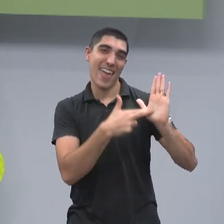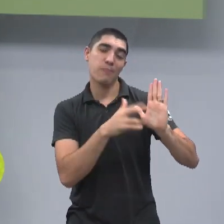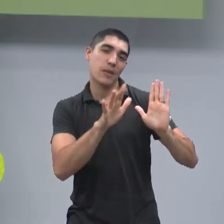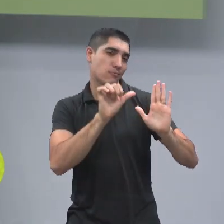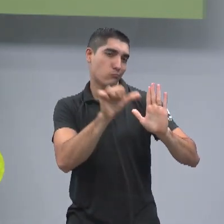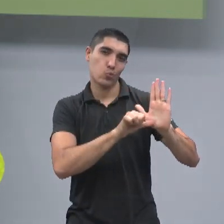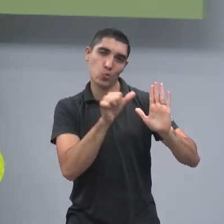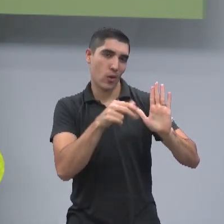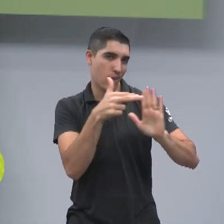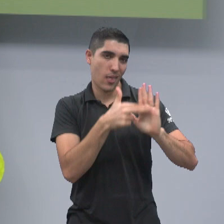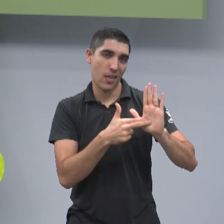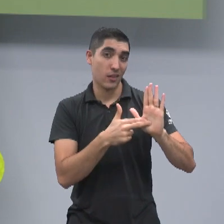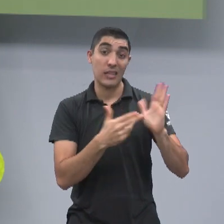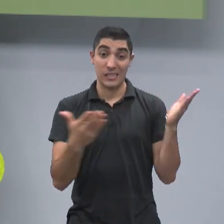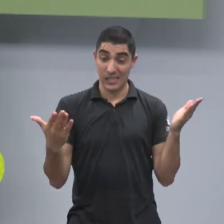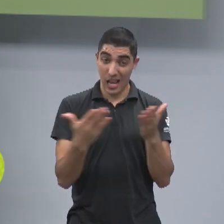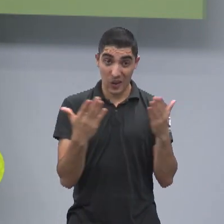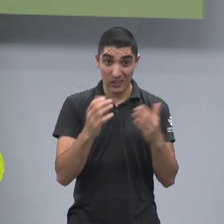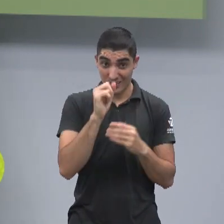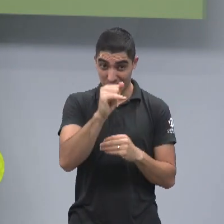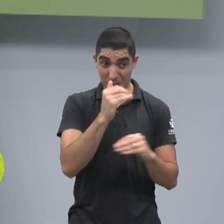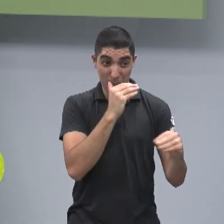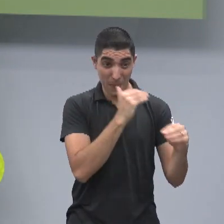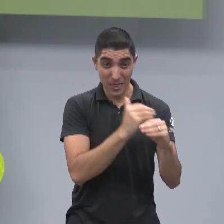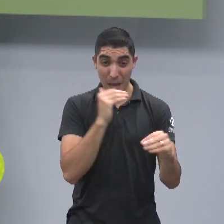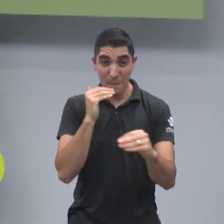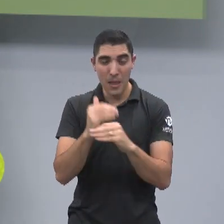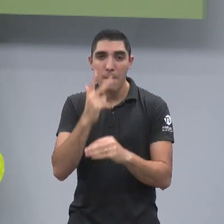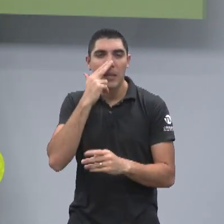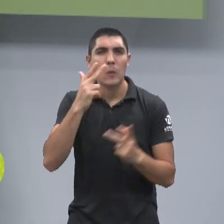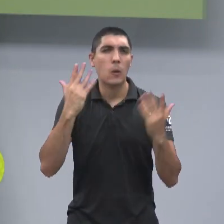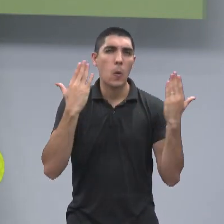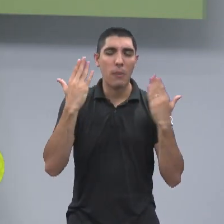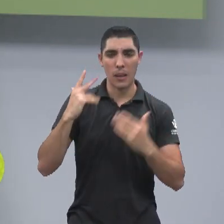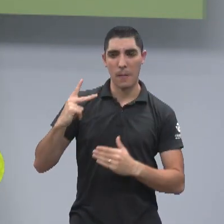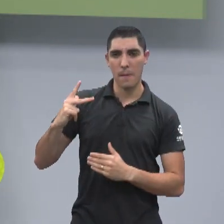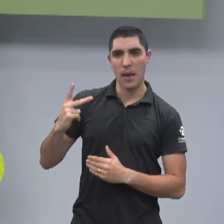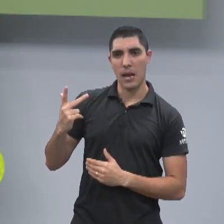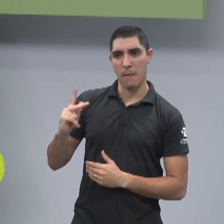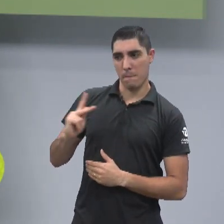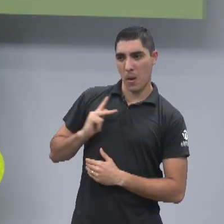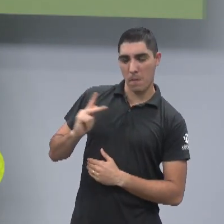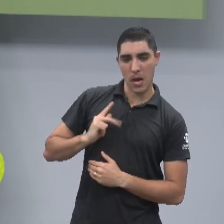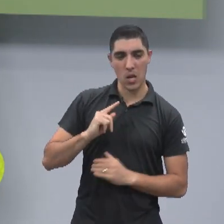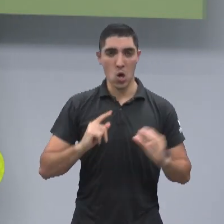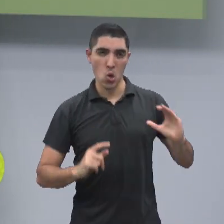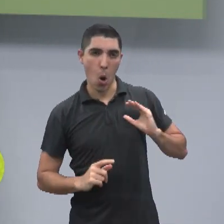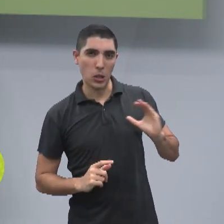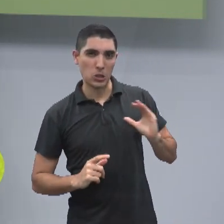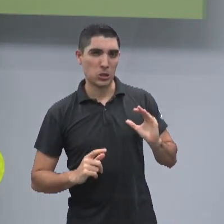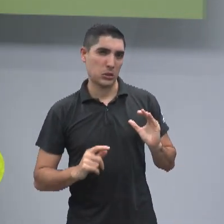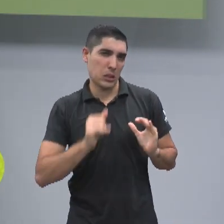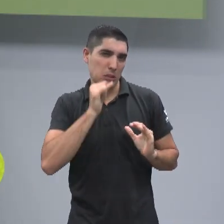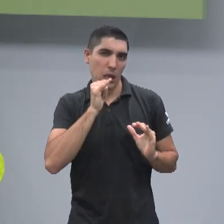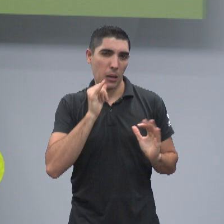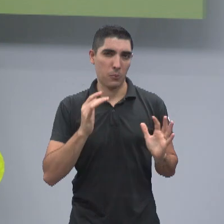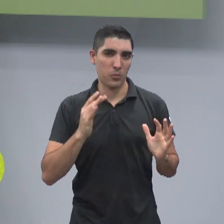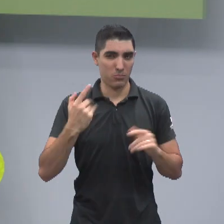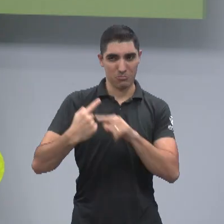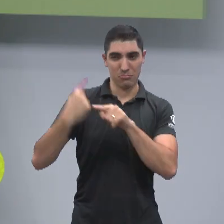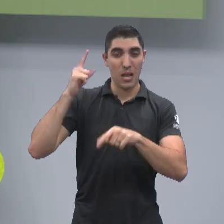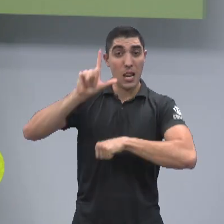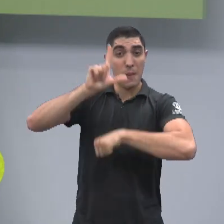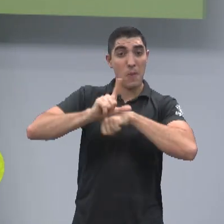mais dramáticas ainda, né? Como se fosse um Palmeiras e Corinthians da Libertadores de 2000. Então, deixa as coisas mais dramáticas